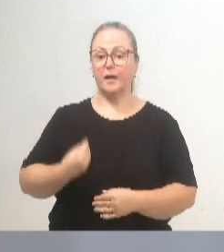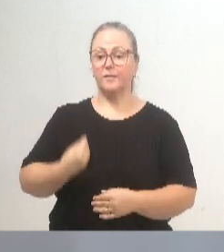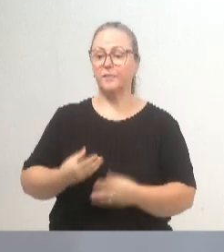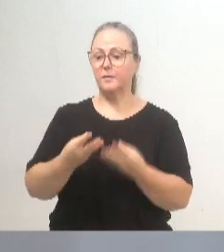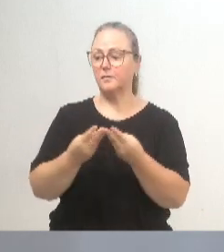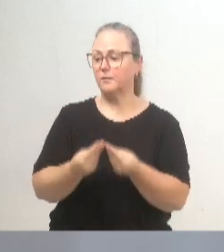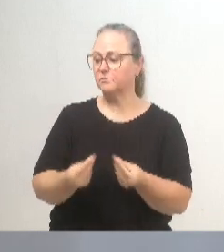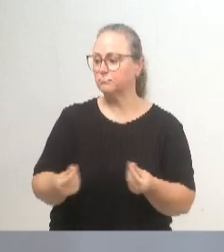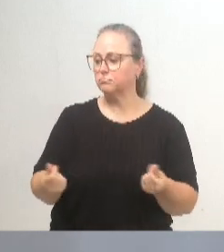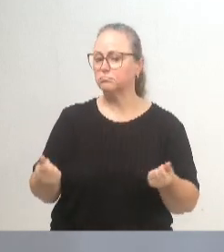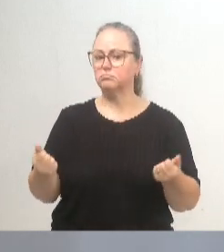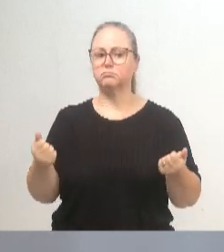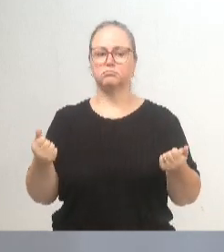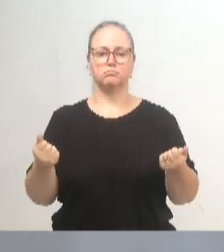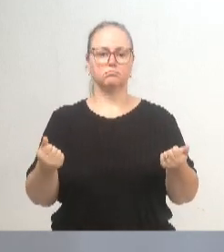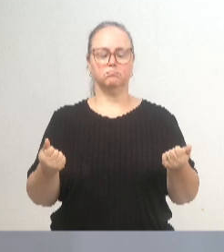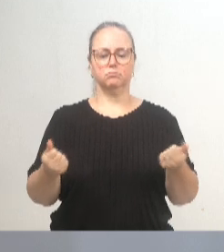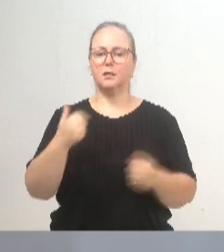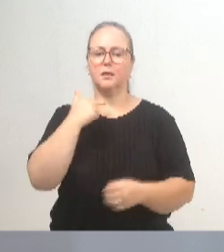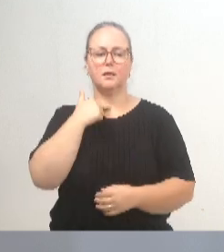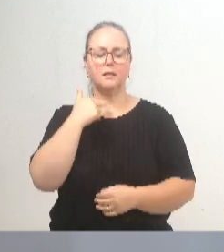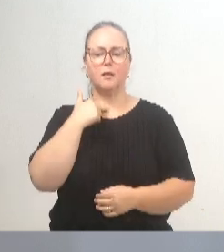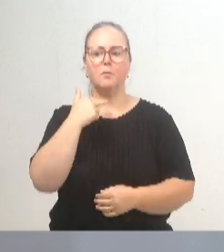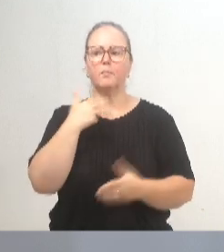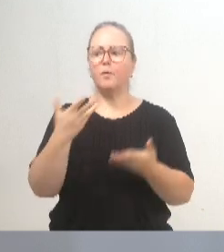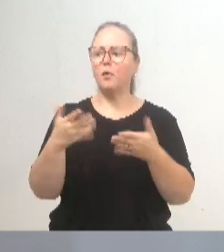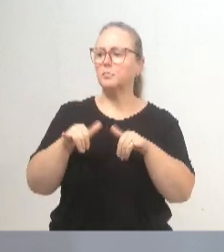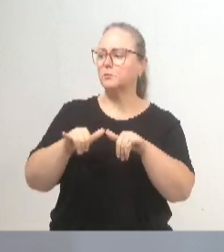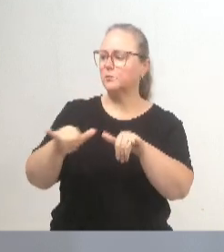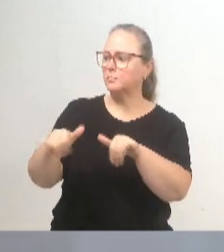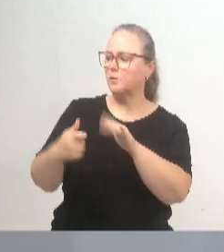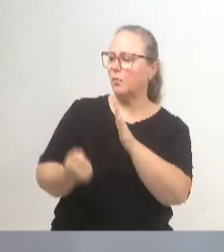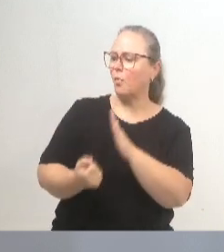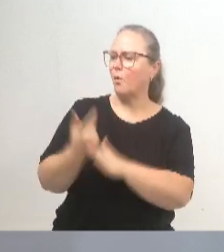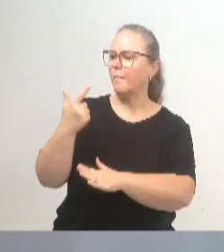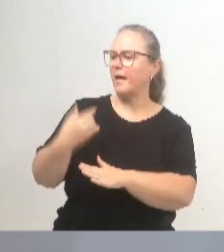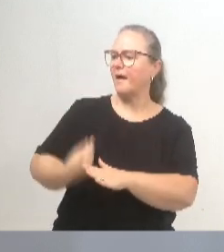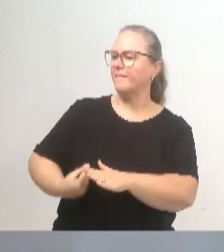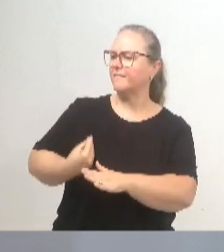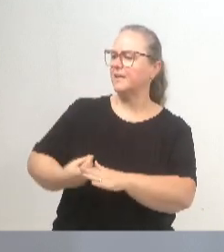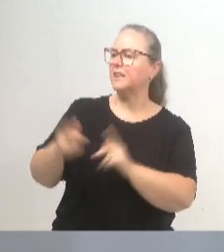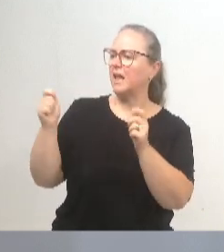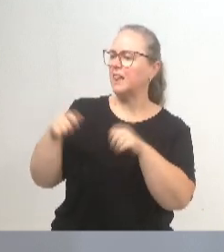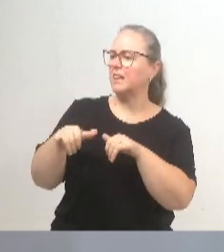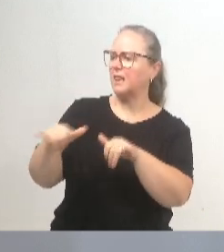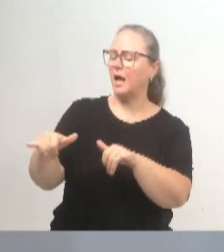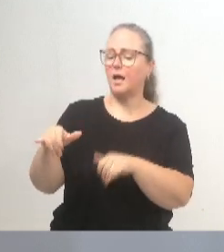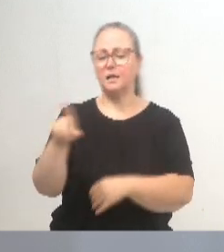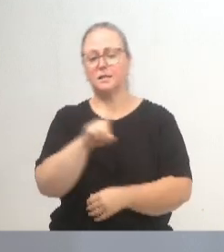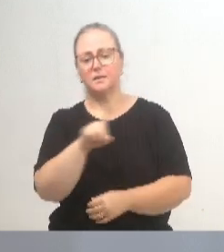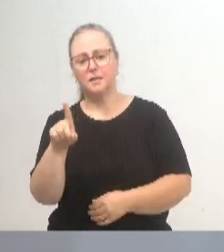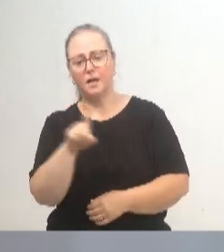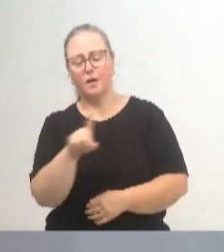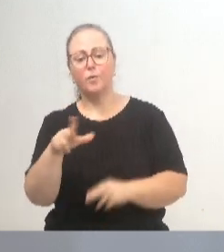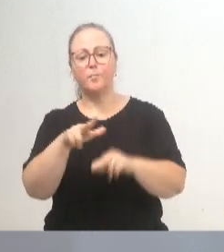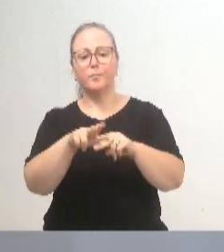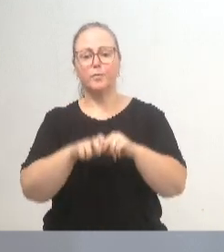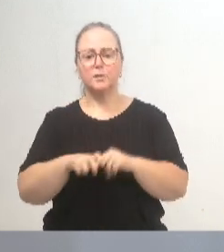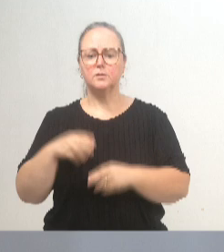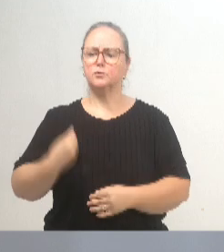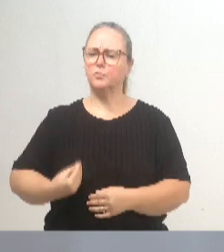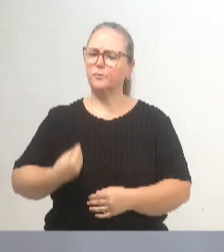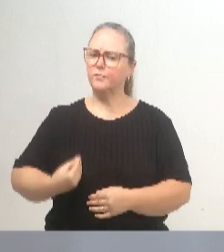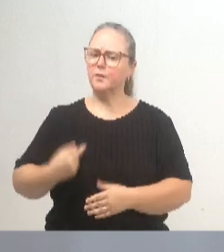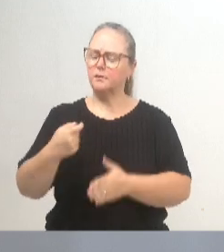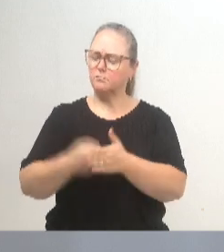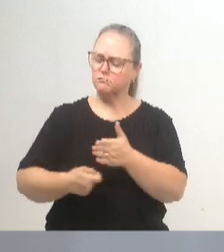vai minuto a minuto e não pode ir ao supermercado comprar a vida. Então lutem para vivê-la, para